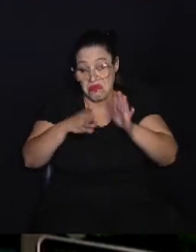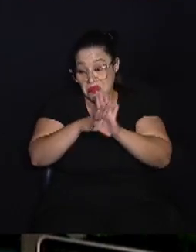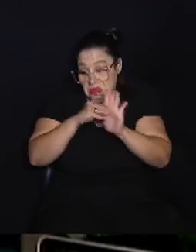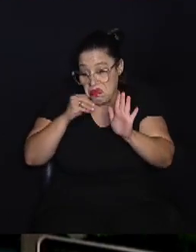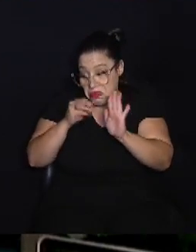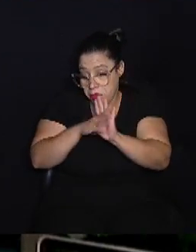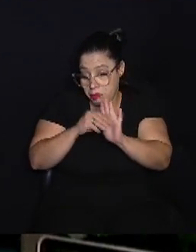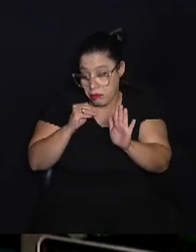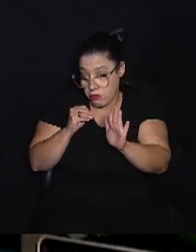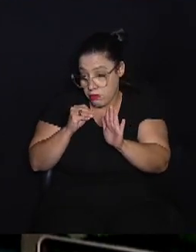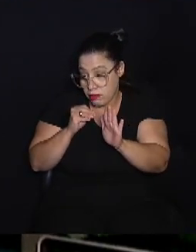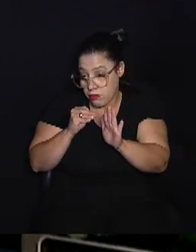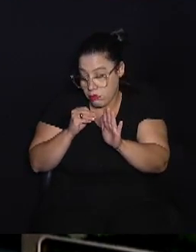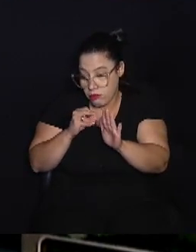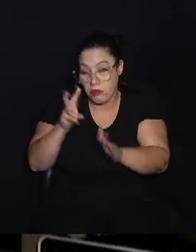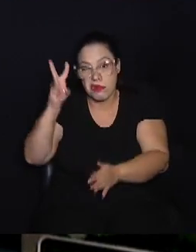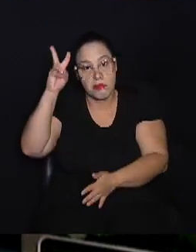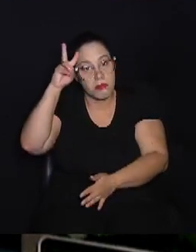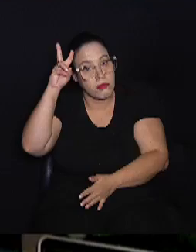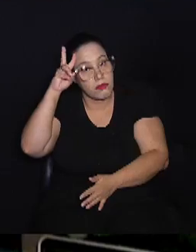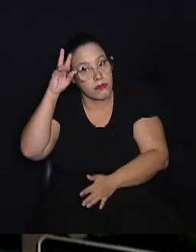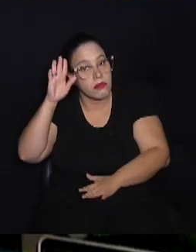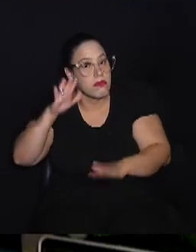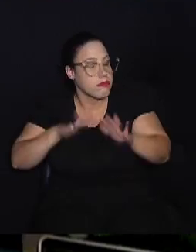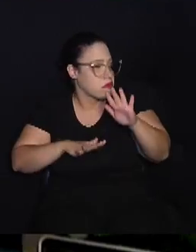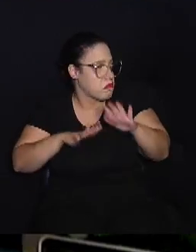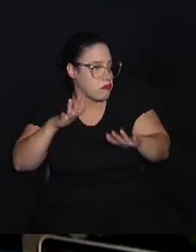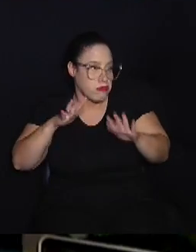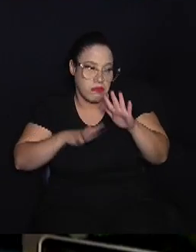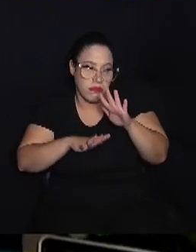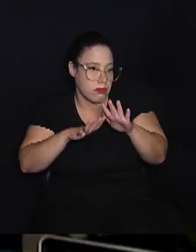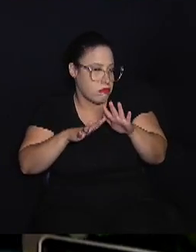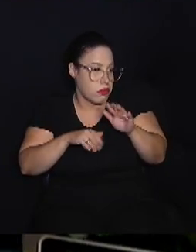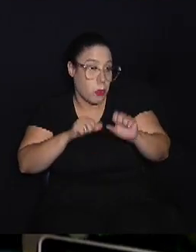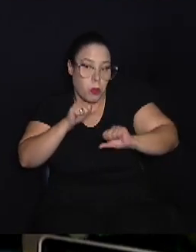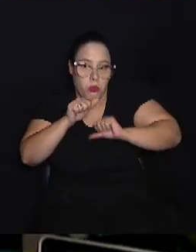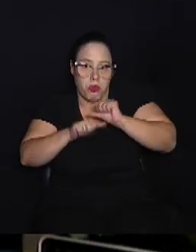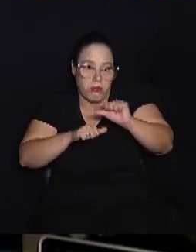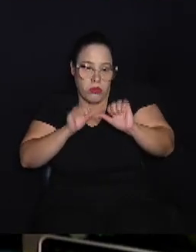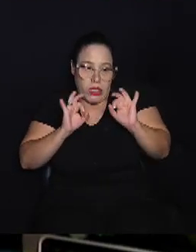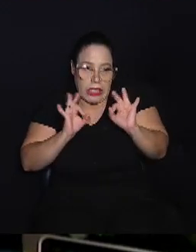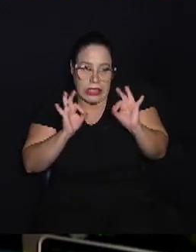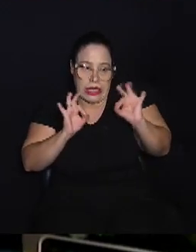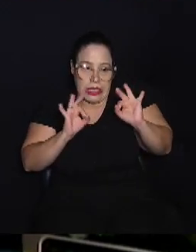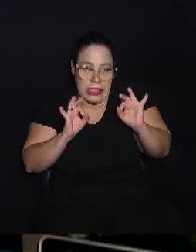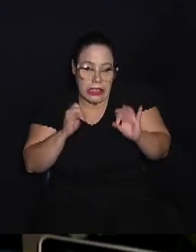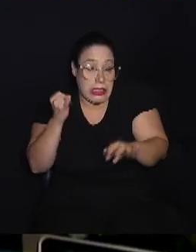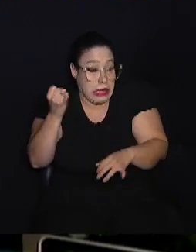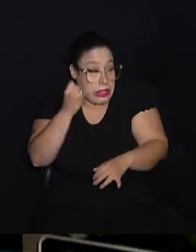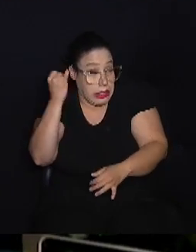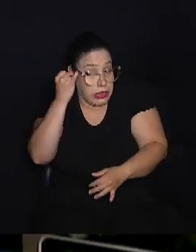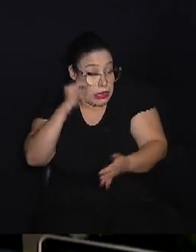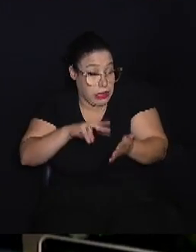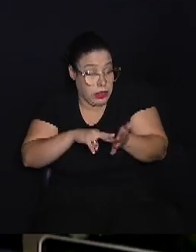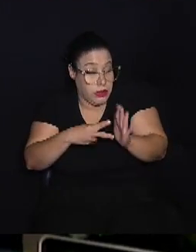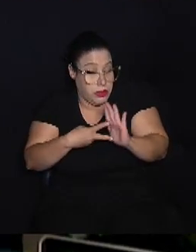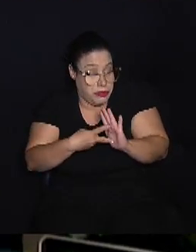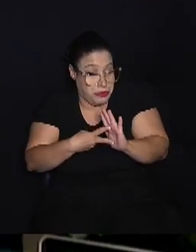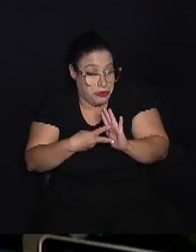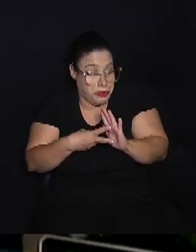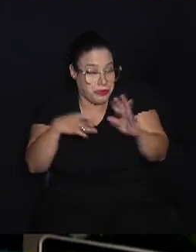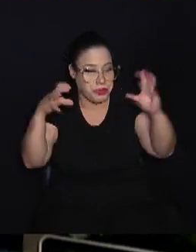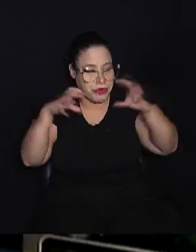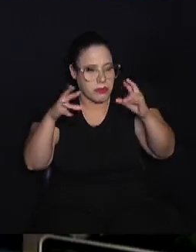que a partir da segunda-feira, mesmo que ainda não seja uma mudança ainda muito importante com relação às chuvas, há